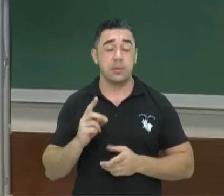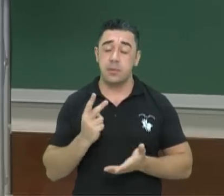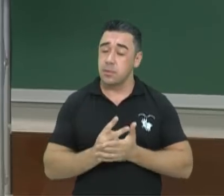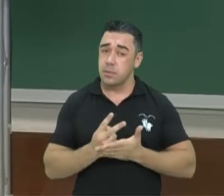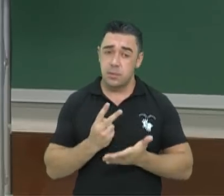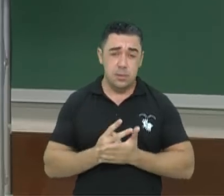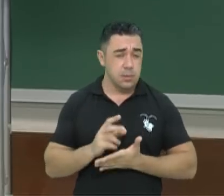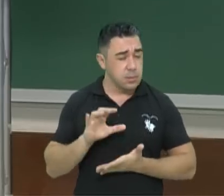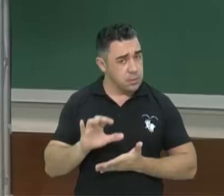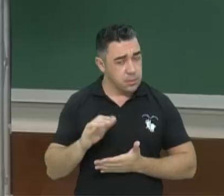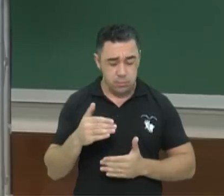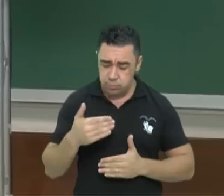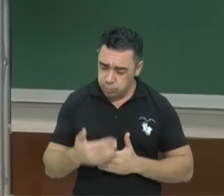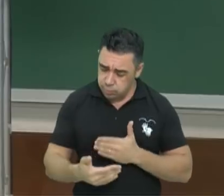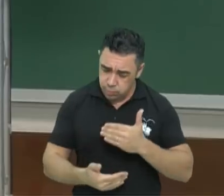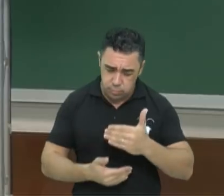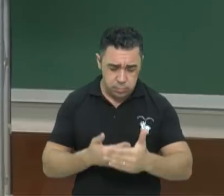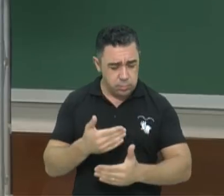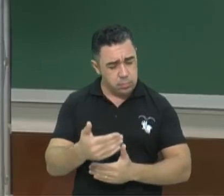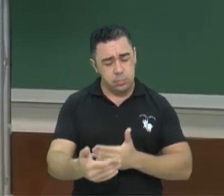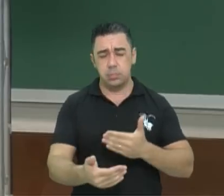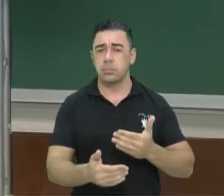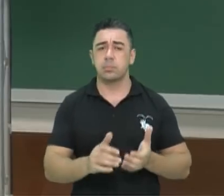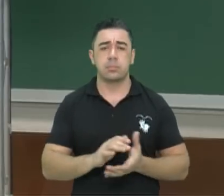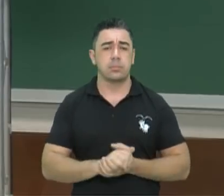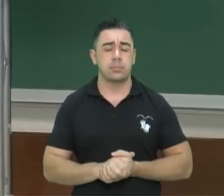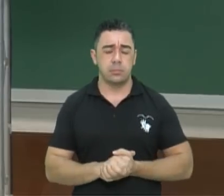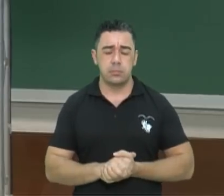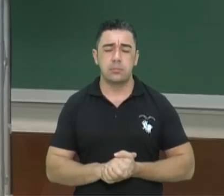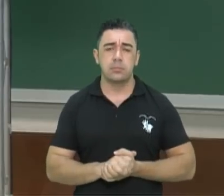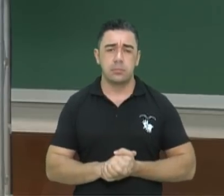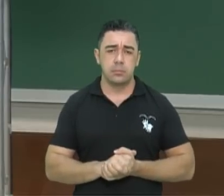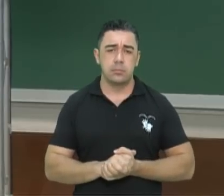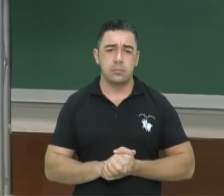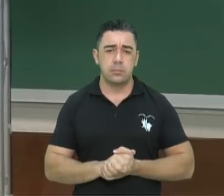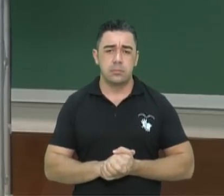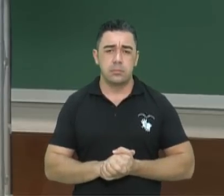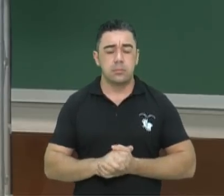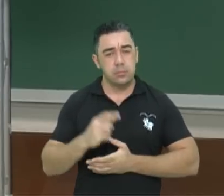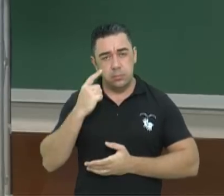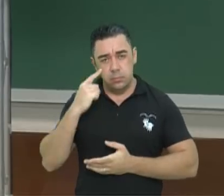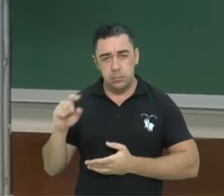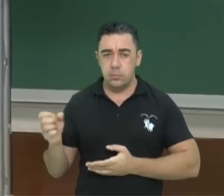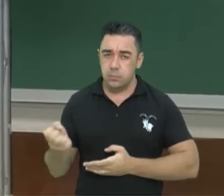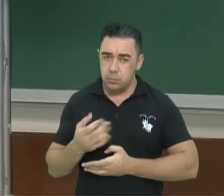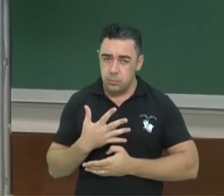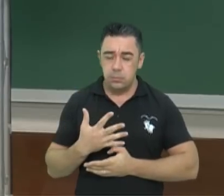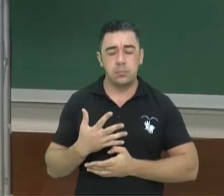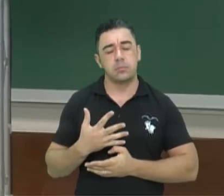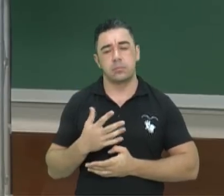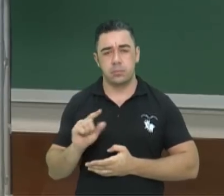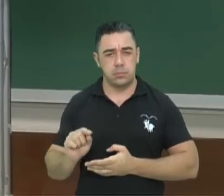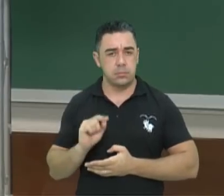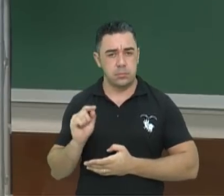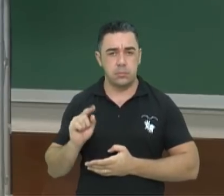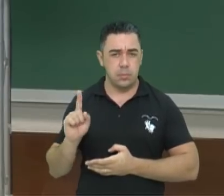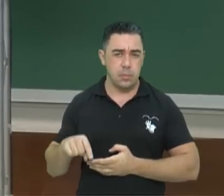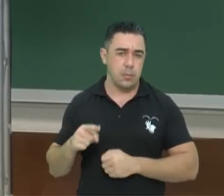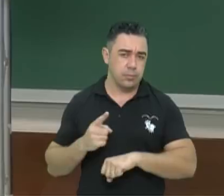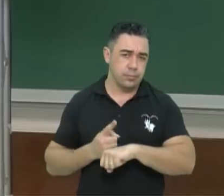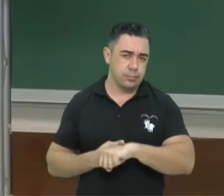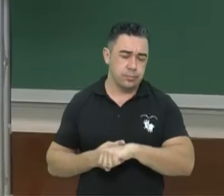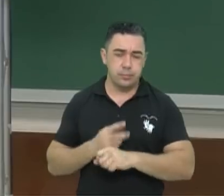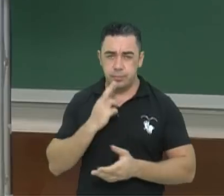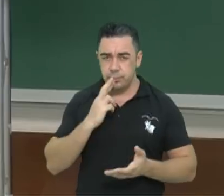sempre caminhando, né, sempre vendo novos assuntos, mas o método de